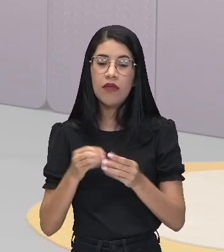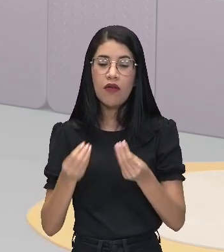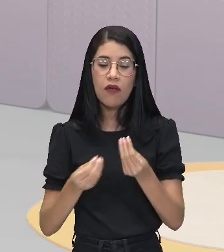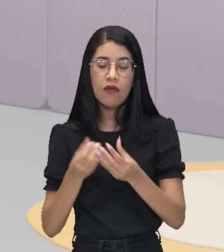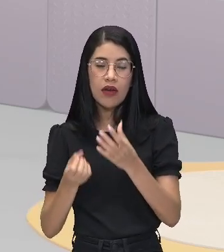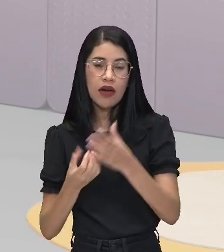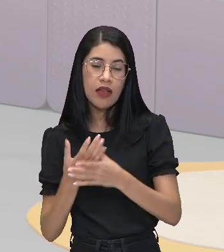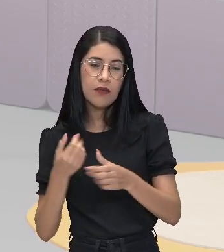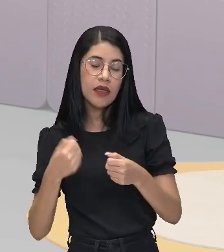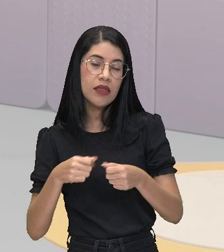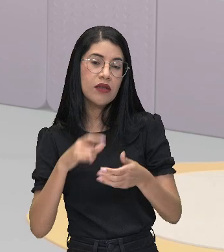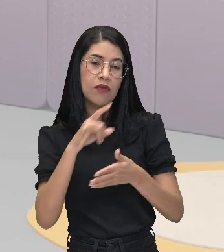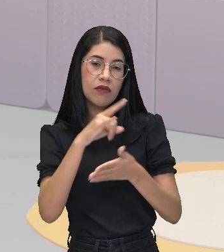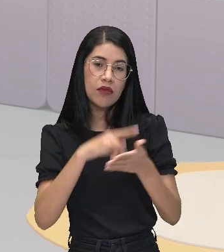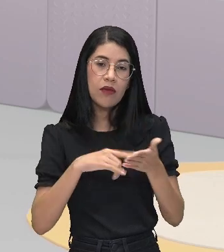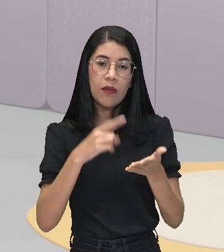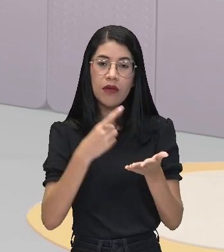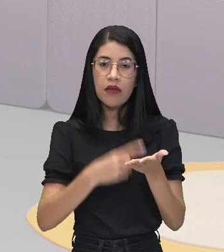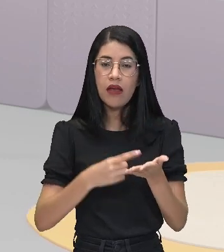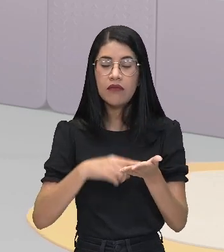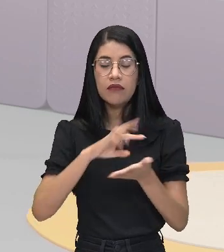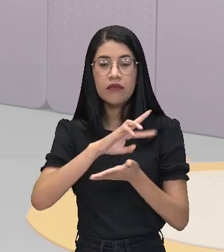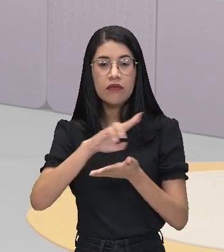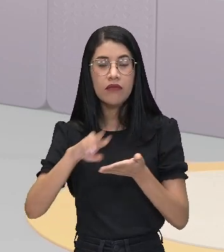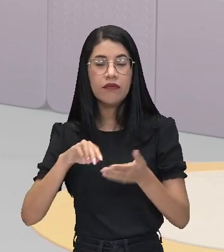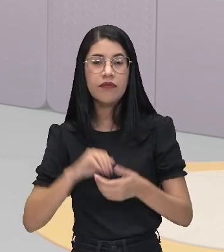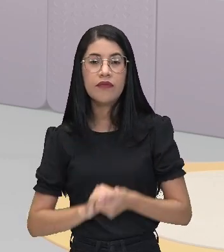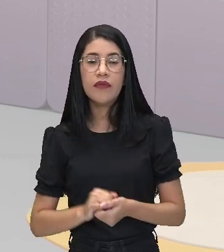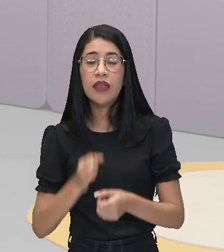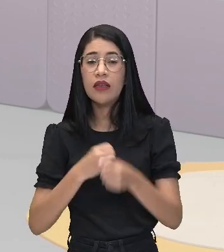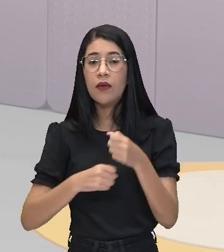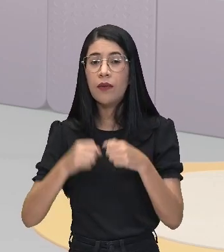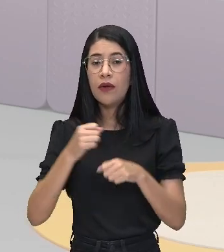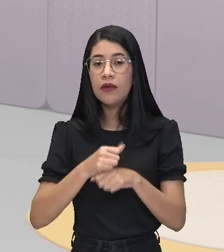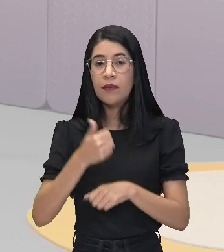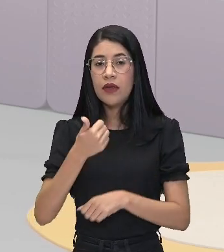foram estabelecidos. Vamos então para o ano de